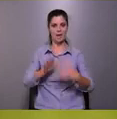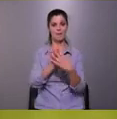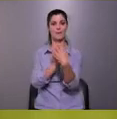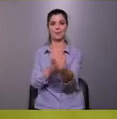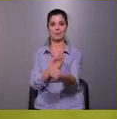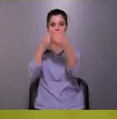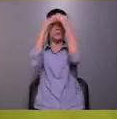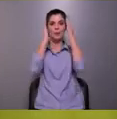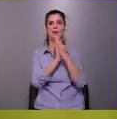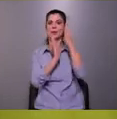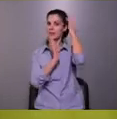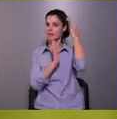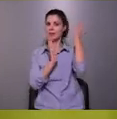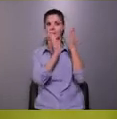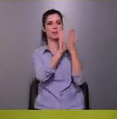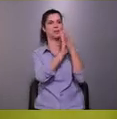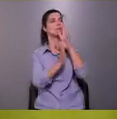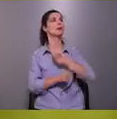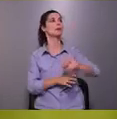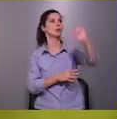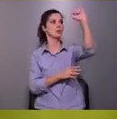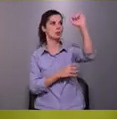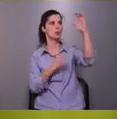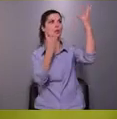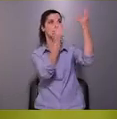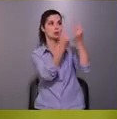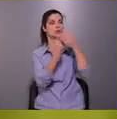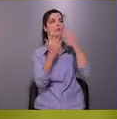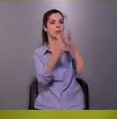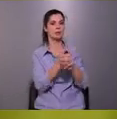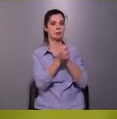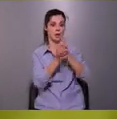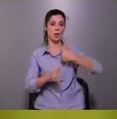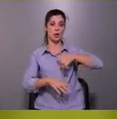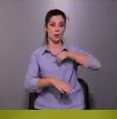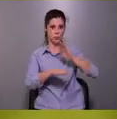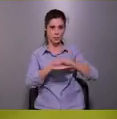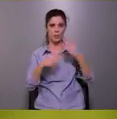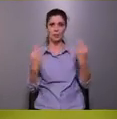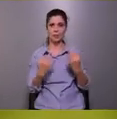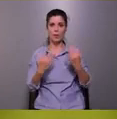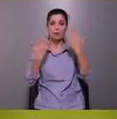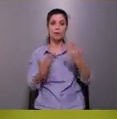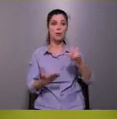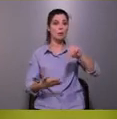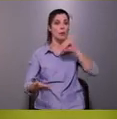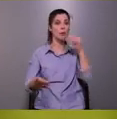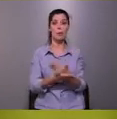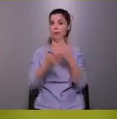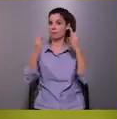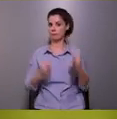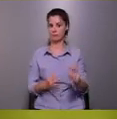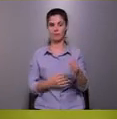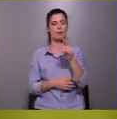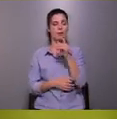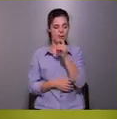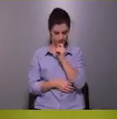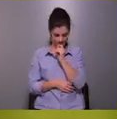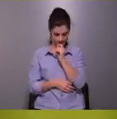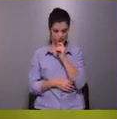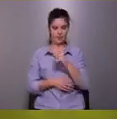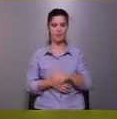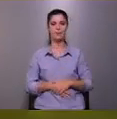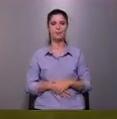Gesù. Santa Maria, Mãe de Deus, rogai por nós, pecadores, agora e na hora della nostra morte.